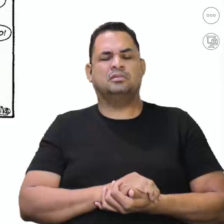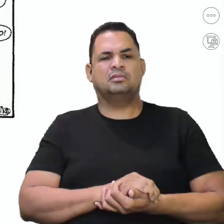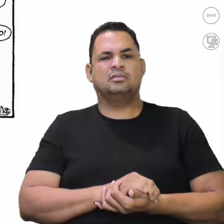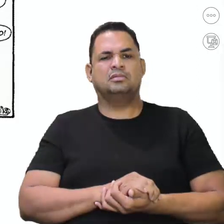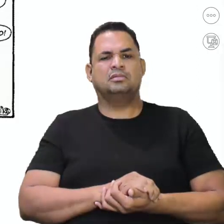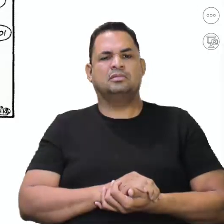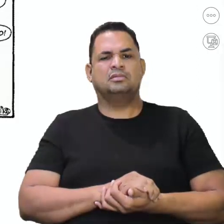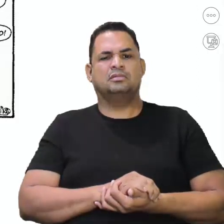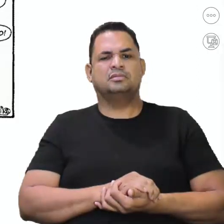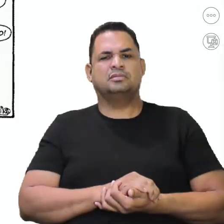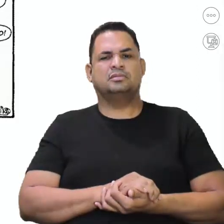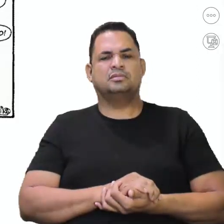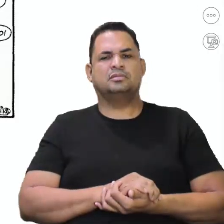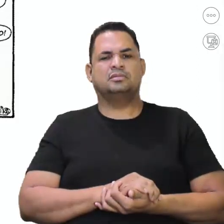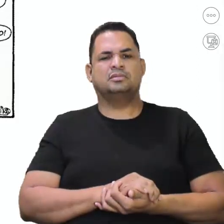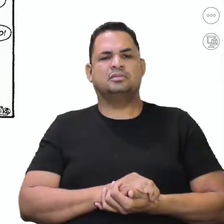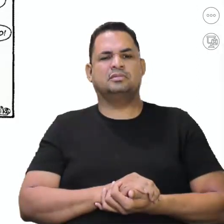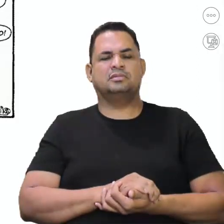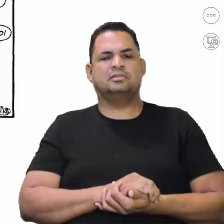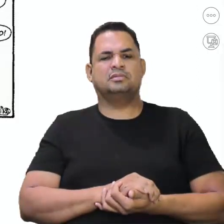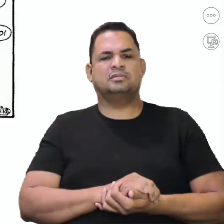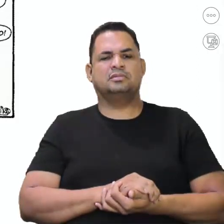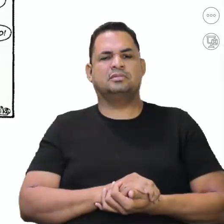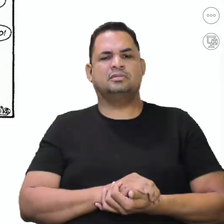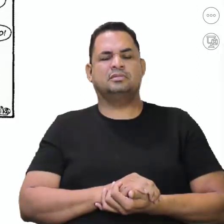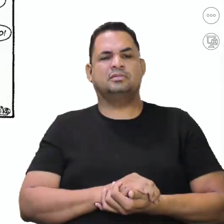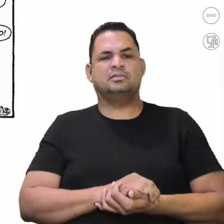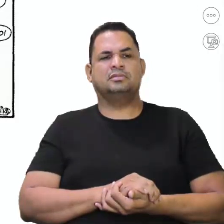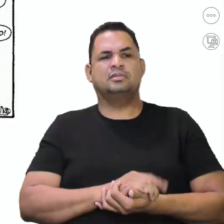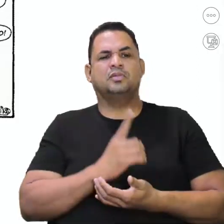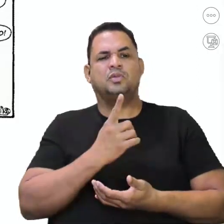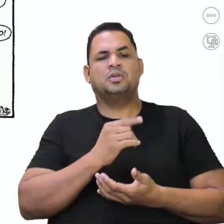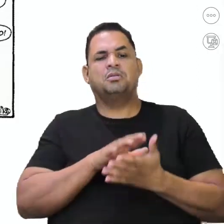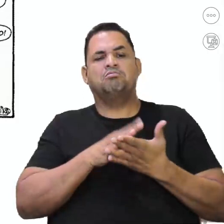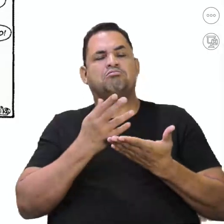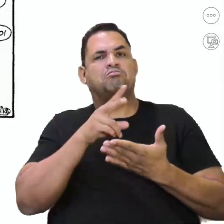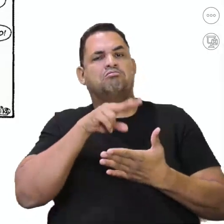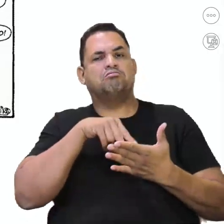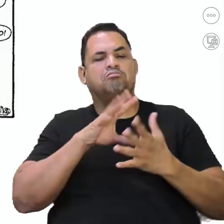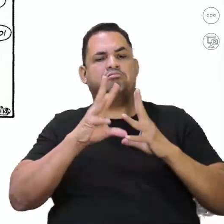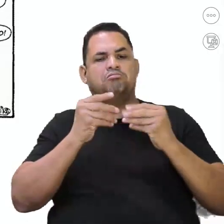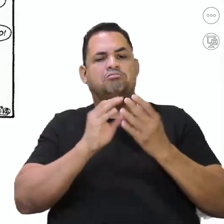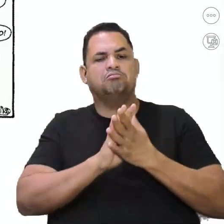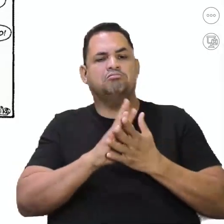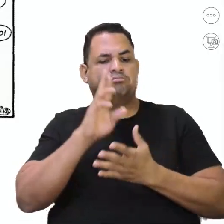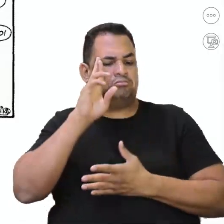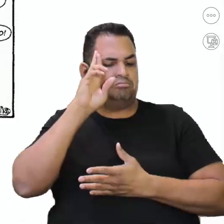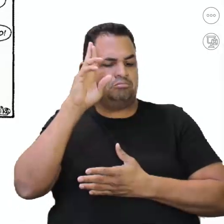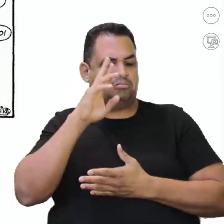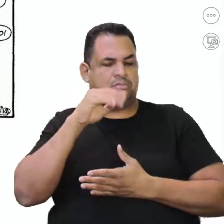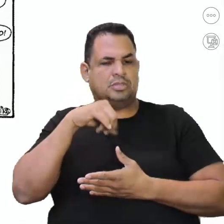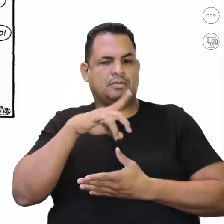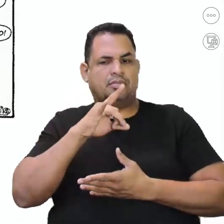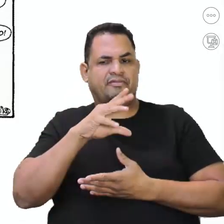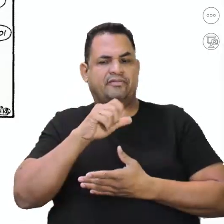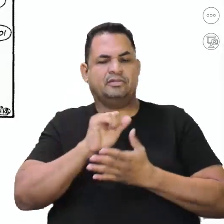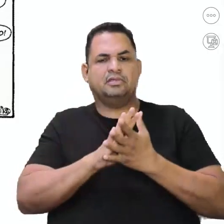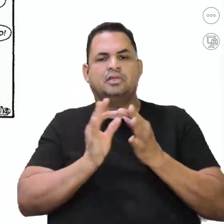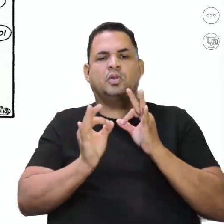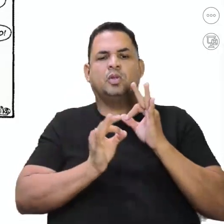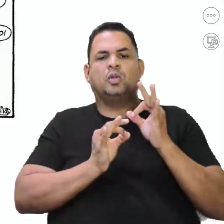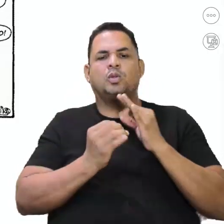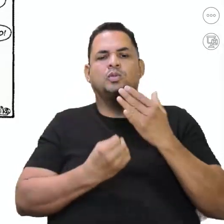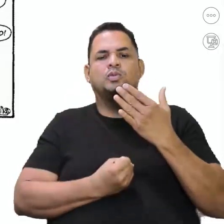Mafalda. Lá no texto, eu não li ele tudo, mas o Quino Salvador, ele é o dono da Mafalda. Foi ele quem